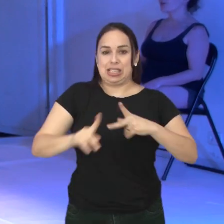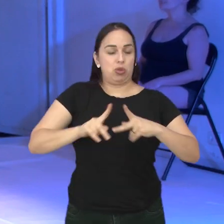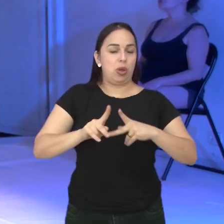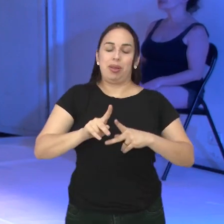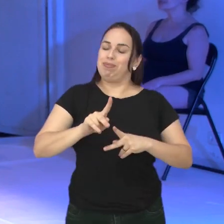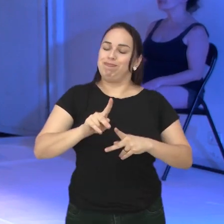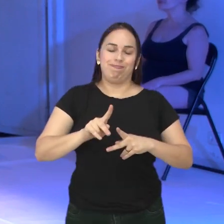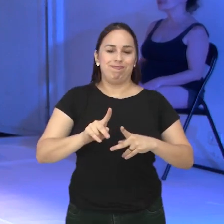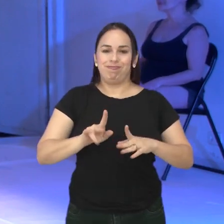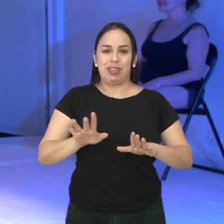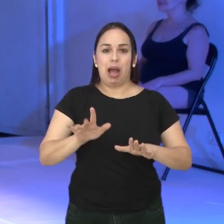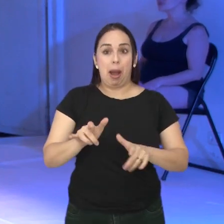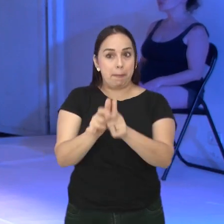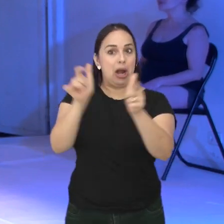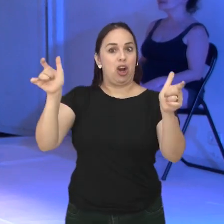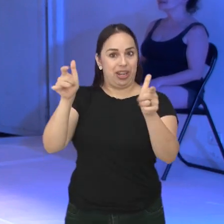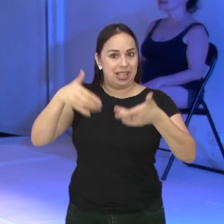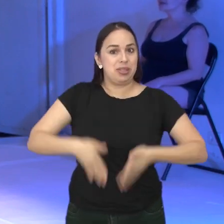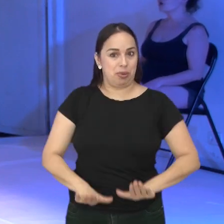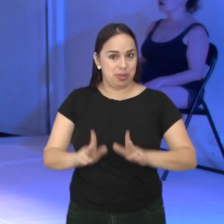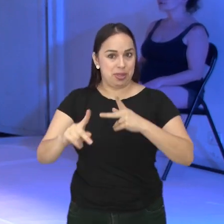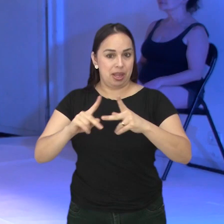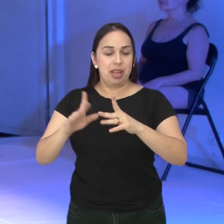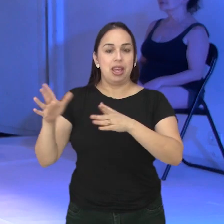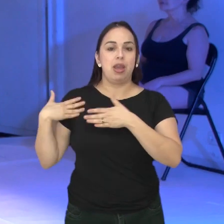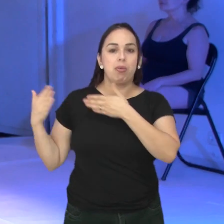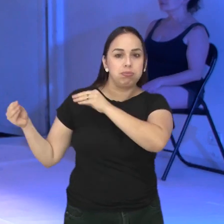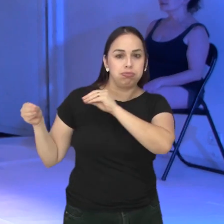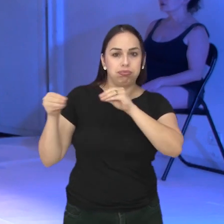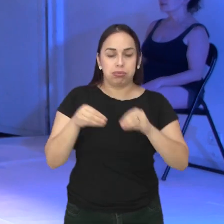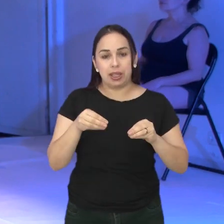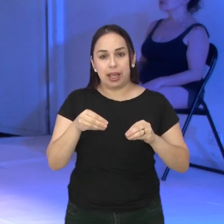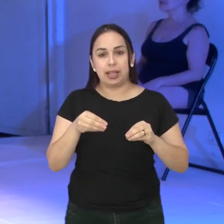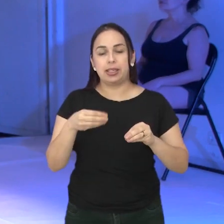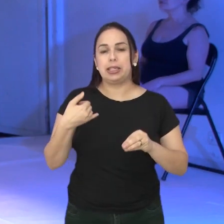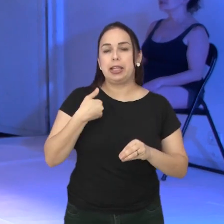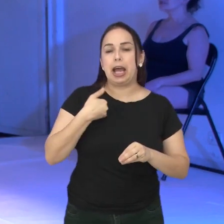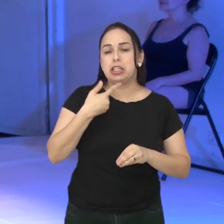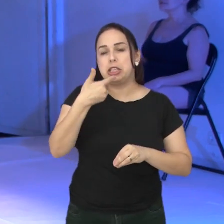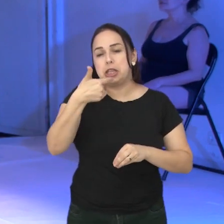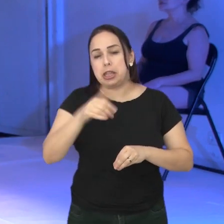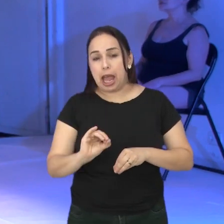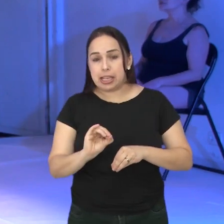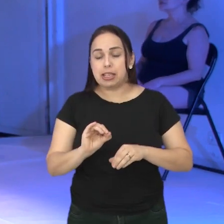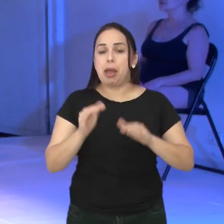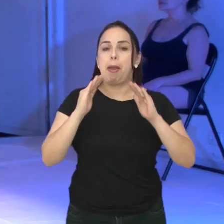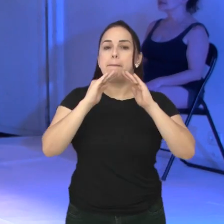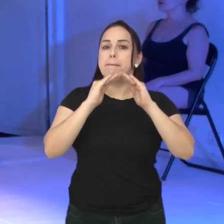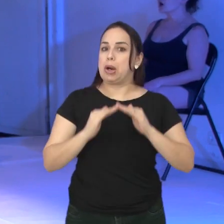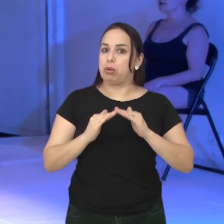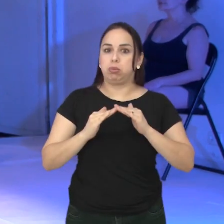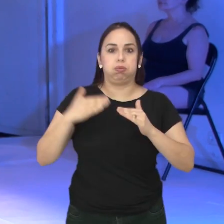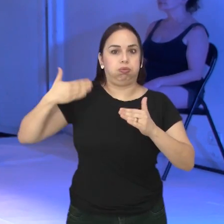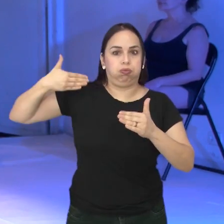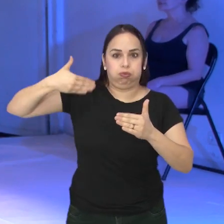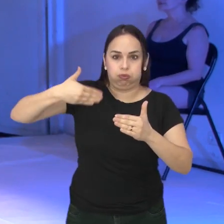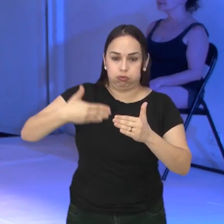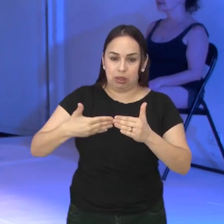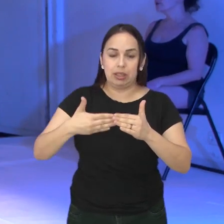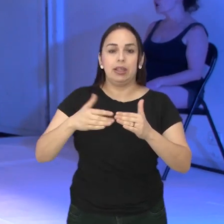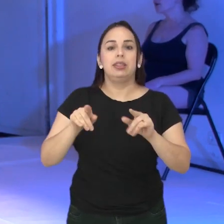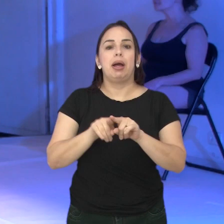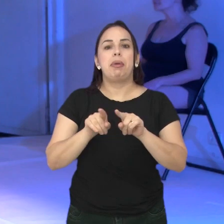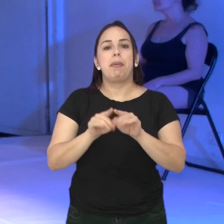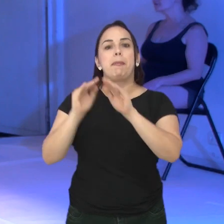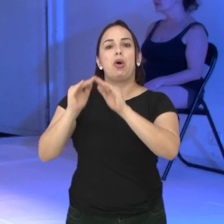como a maioria das pessoas aqui nesta cidade. Vim para cá, eu tinha 10 anos e moro aqui desde